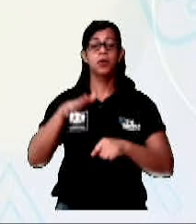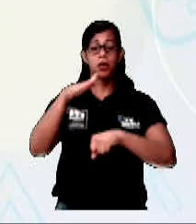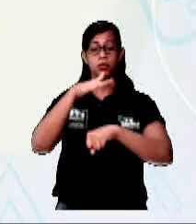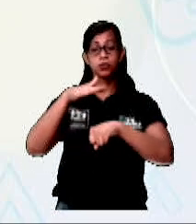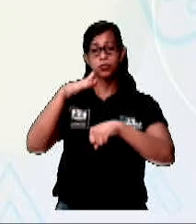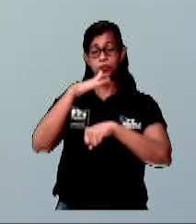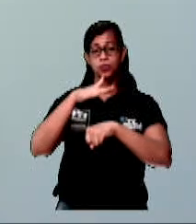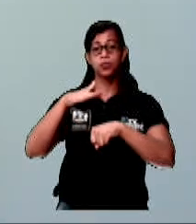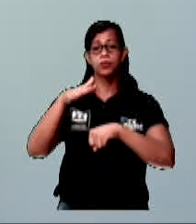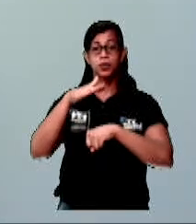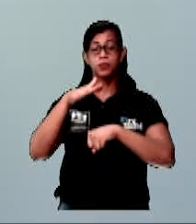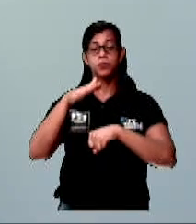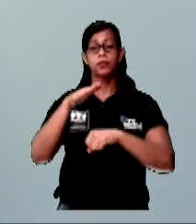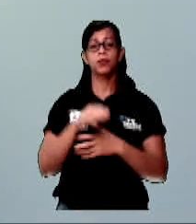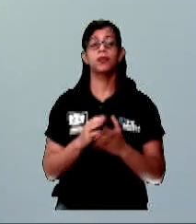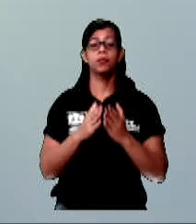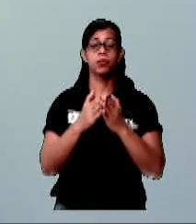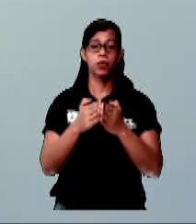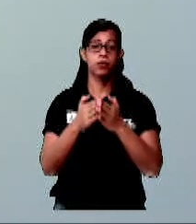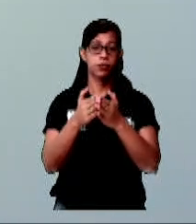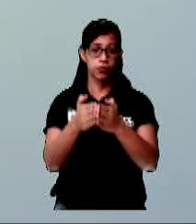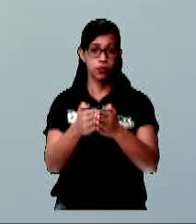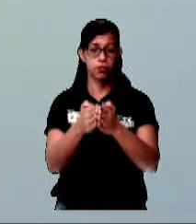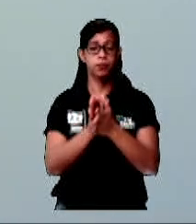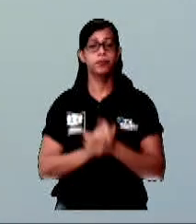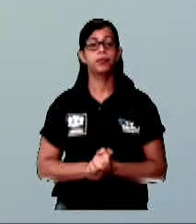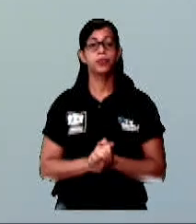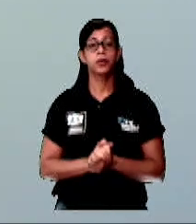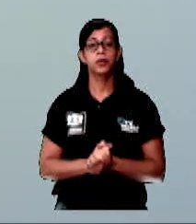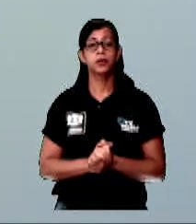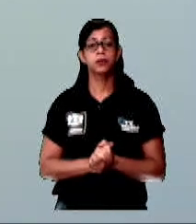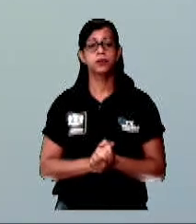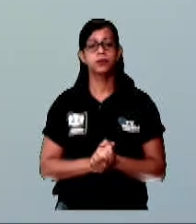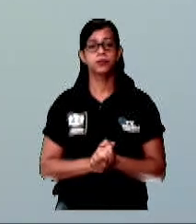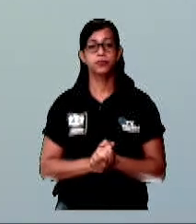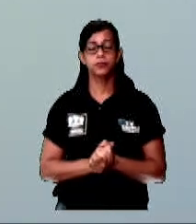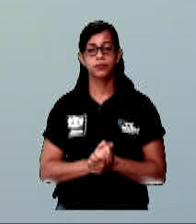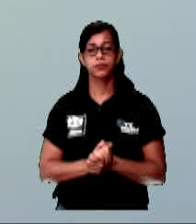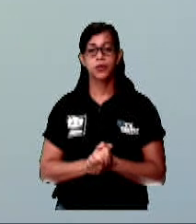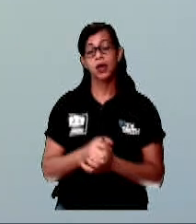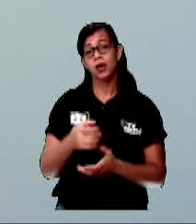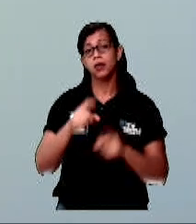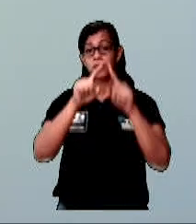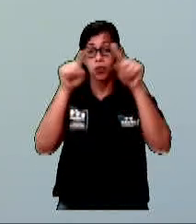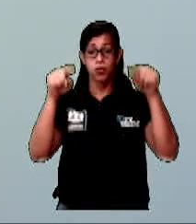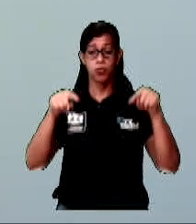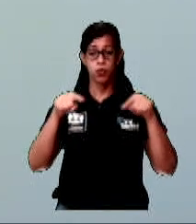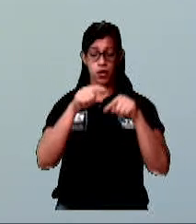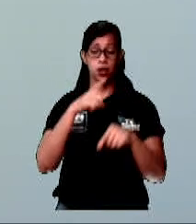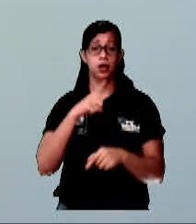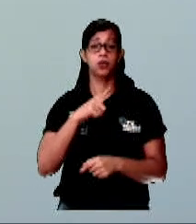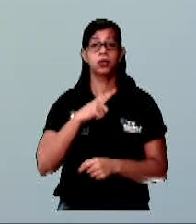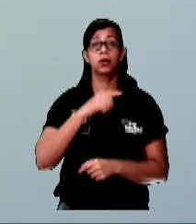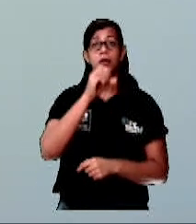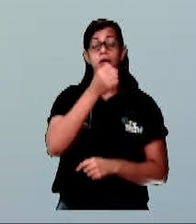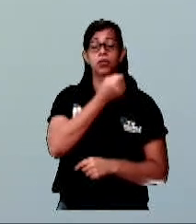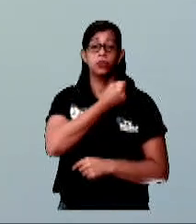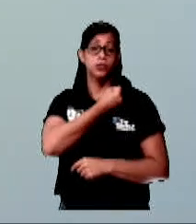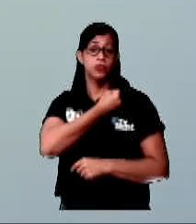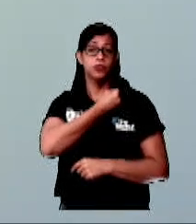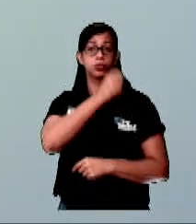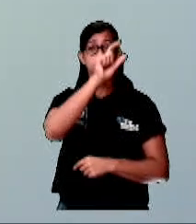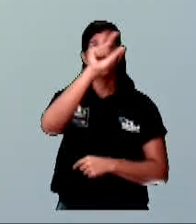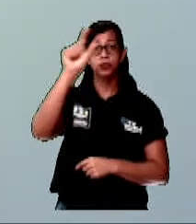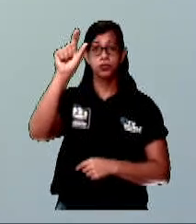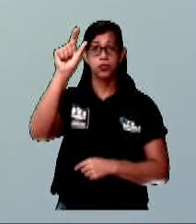E esse ponto, ele vai ter que ser orientado pela horizontal, que tem os números, e pela vertical, que tem as